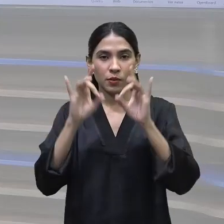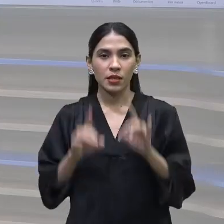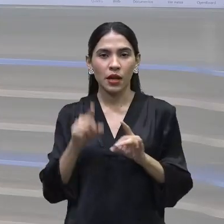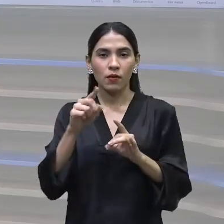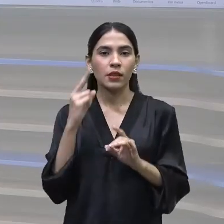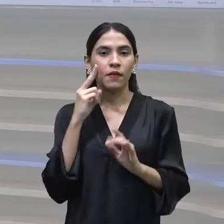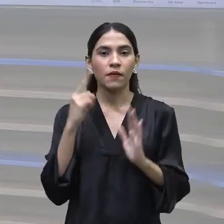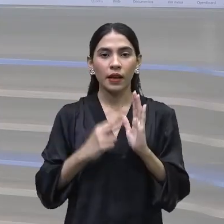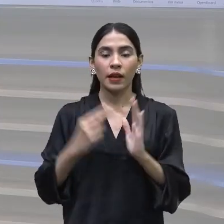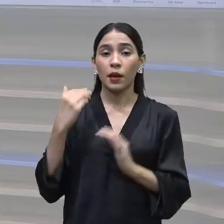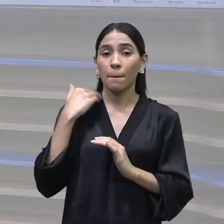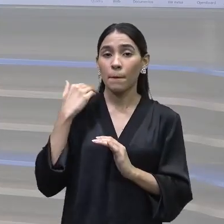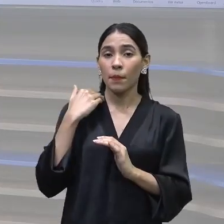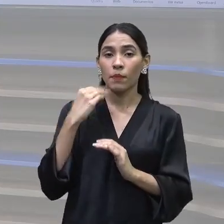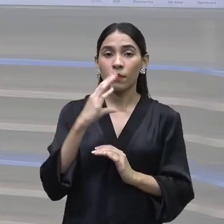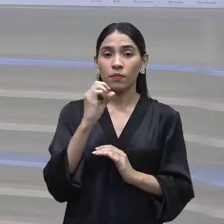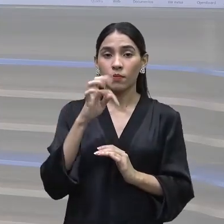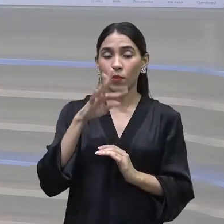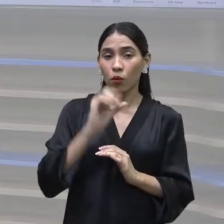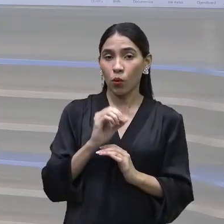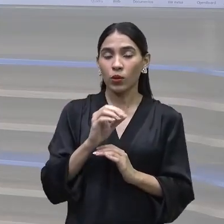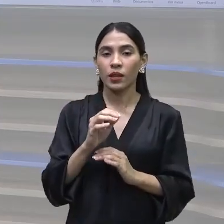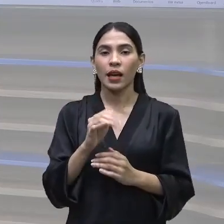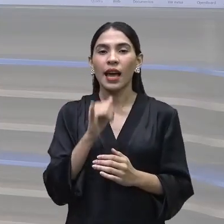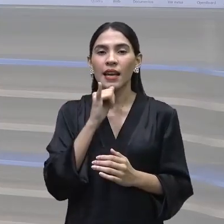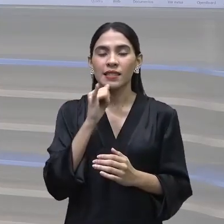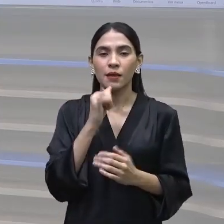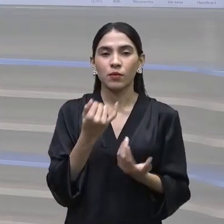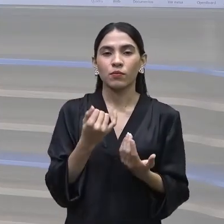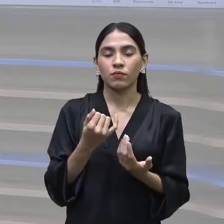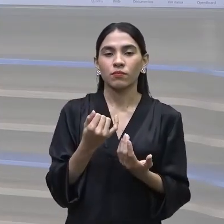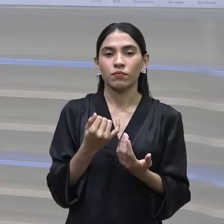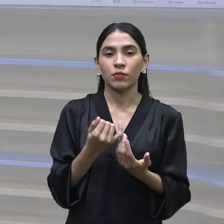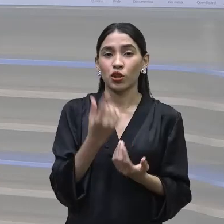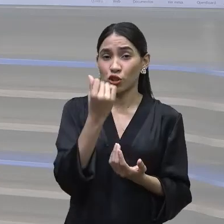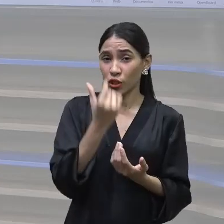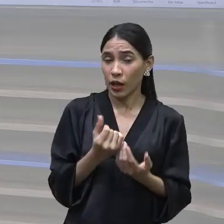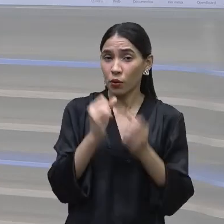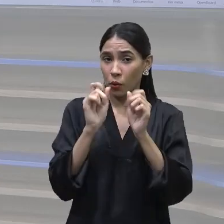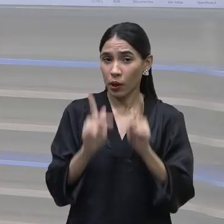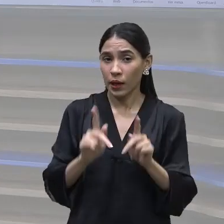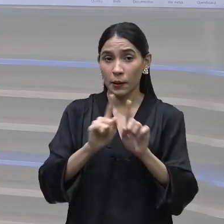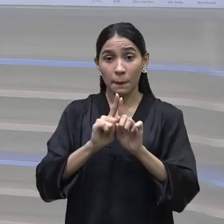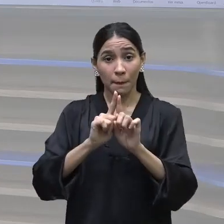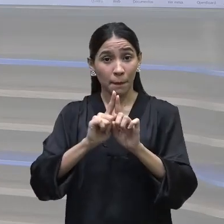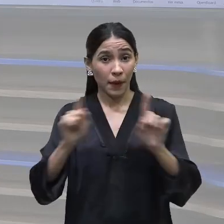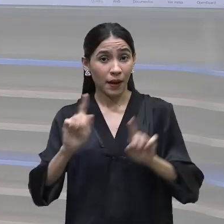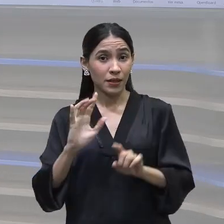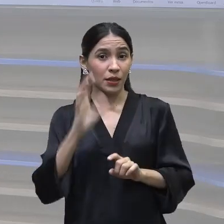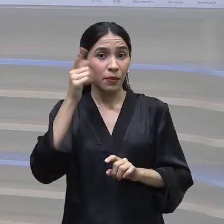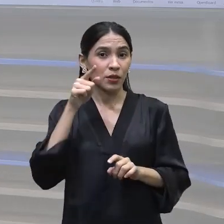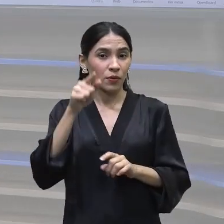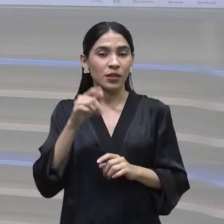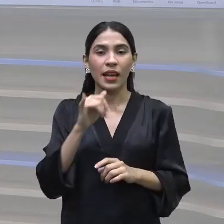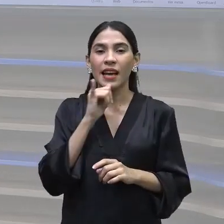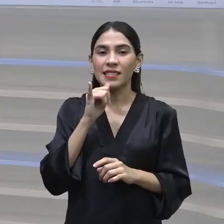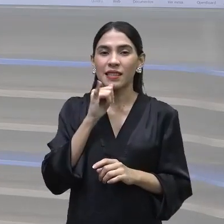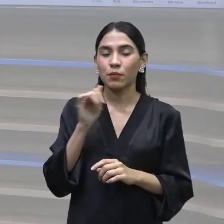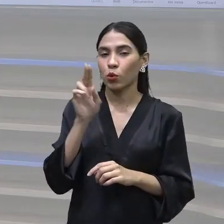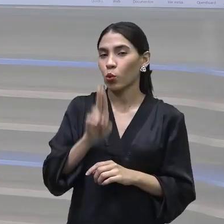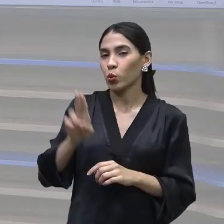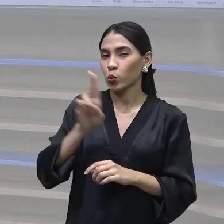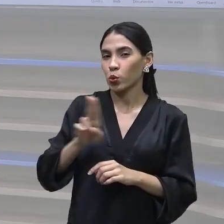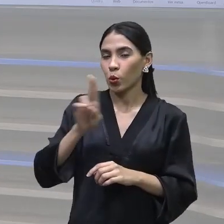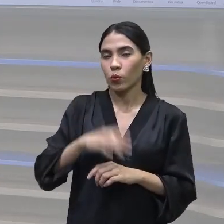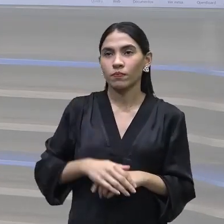por exemplo, que o valor lá tá verdinho ou azulzinho, tua conta tá ok. E aí, de repente, você teve um gasto, vamos lá, vamos aqui um